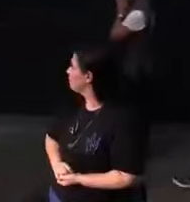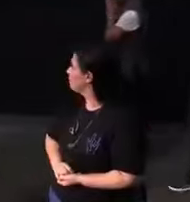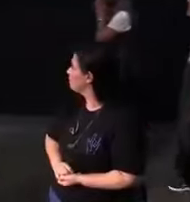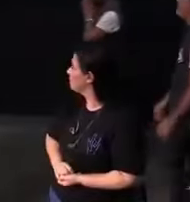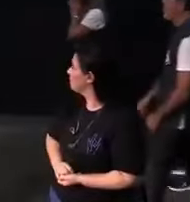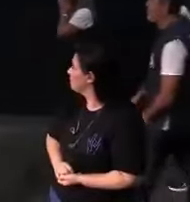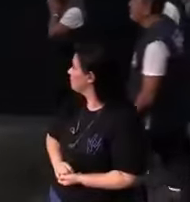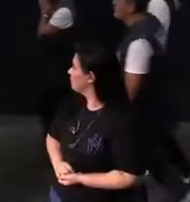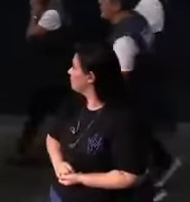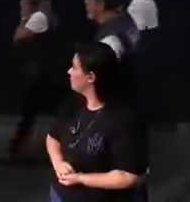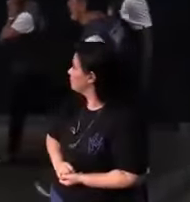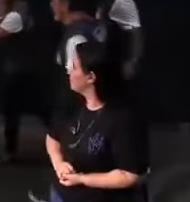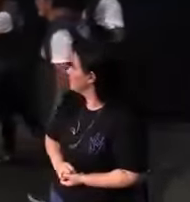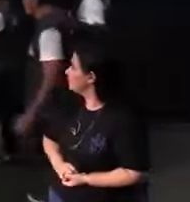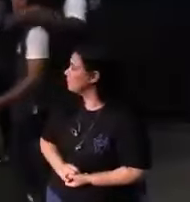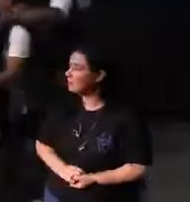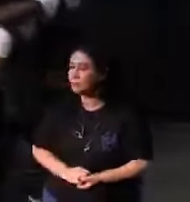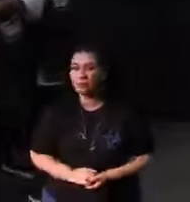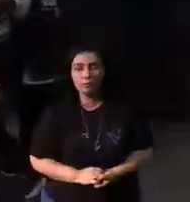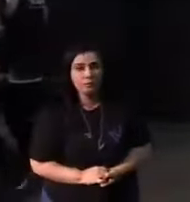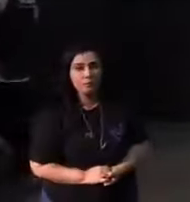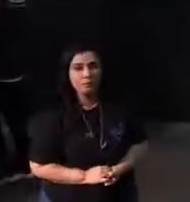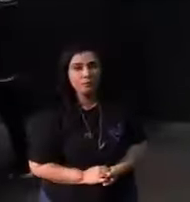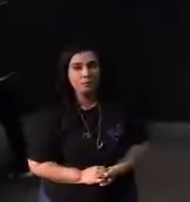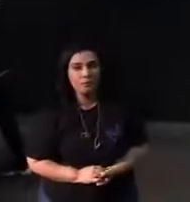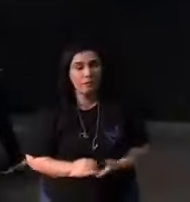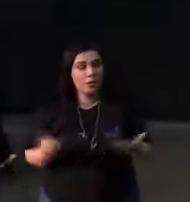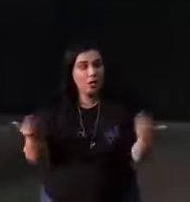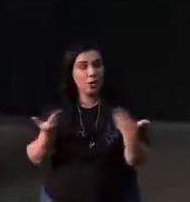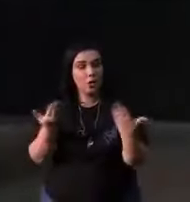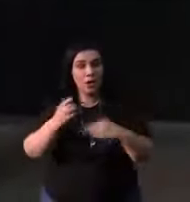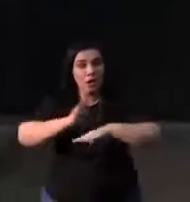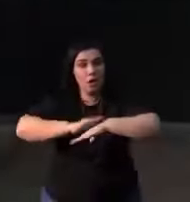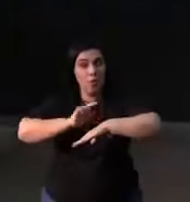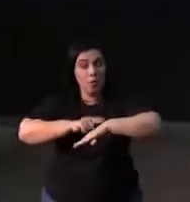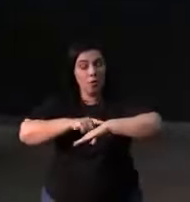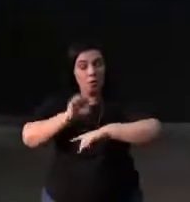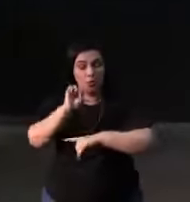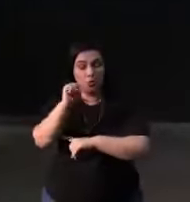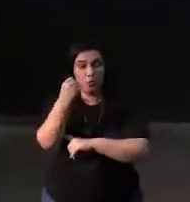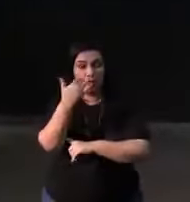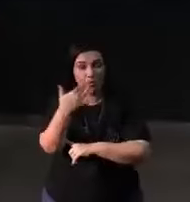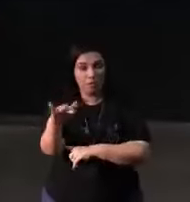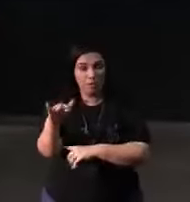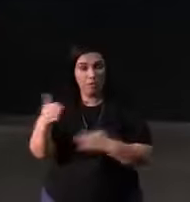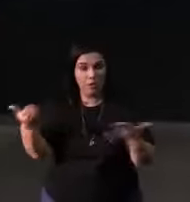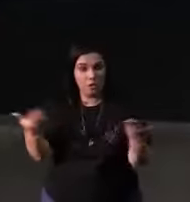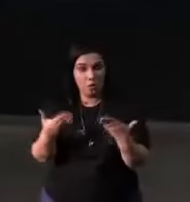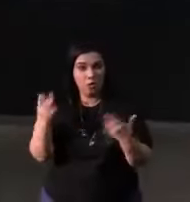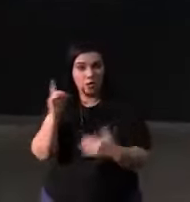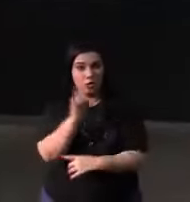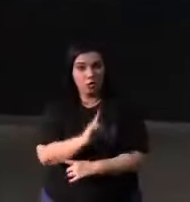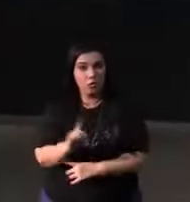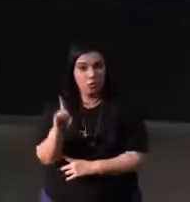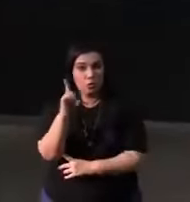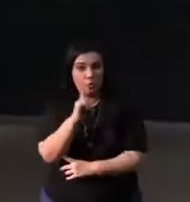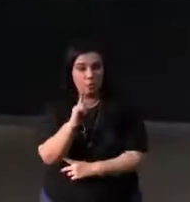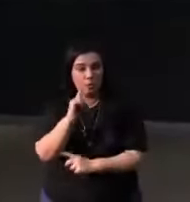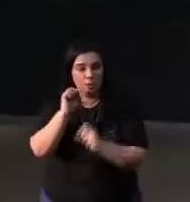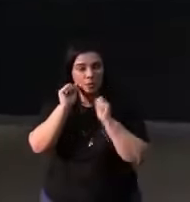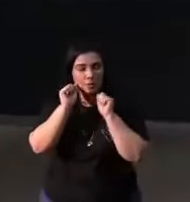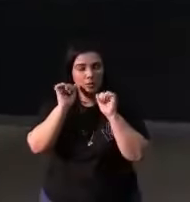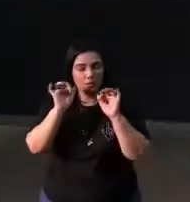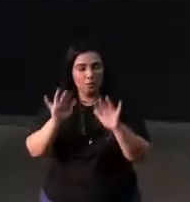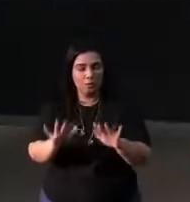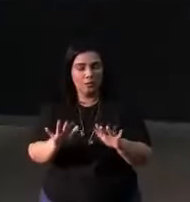Glória a Deus. São 20 horas e 30 minutos desse domingo, um domingo